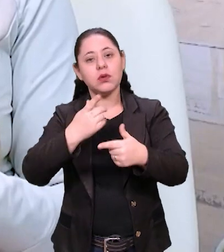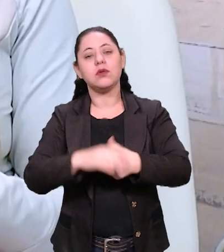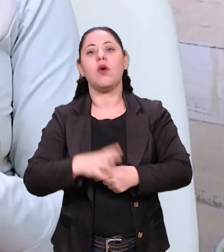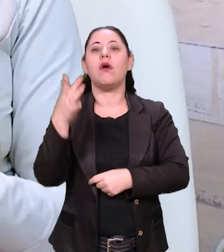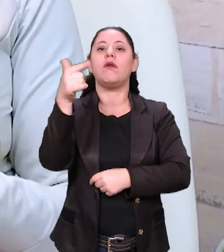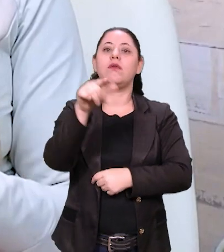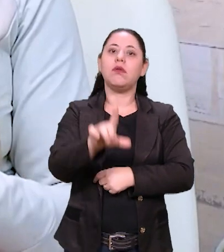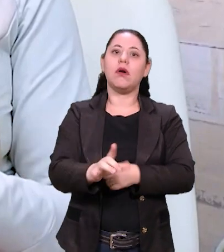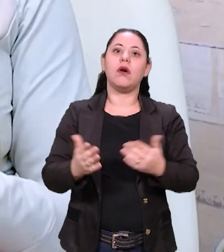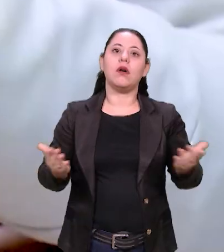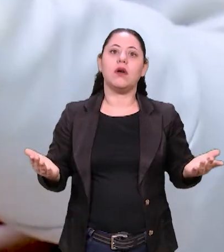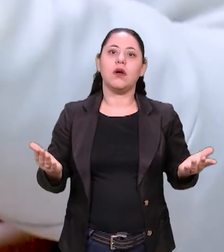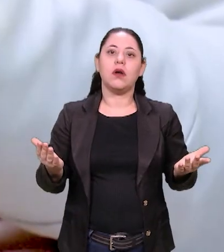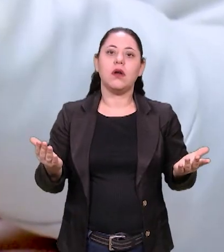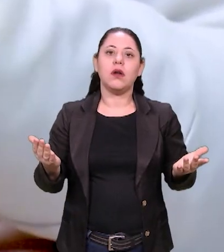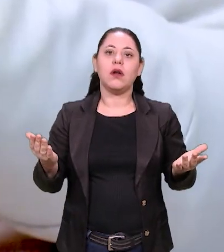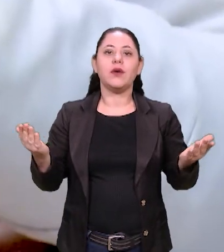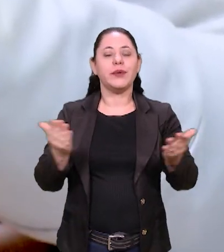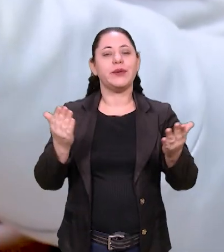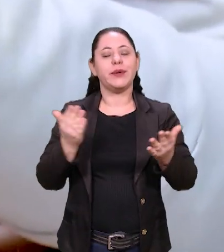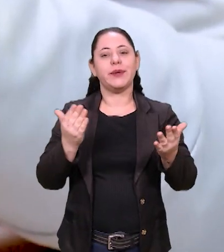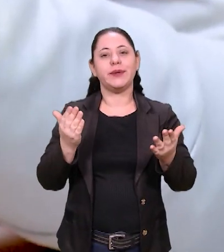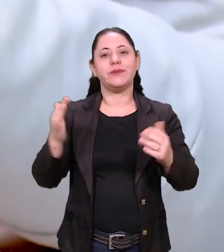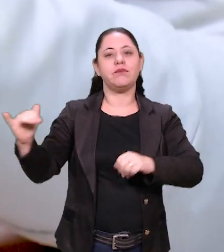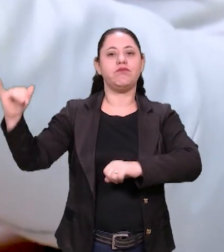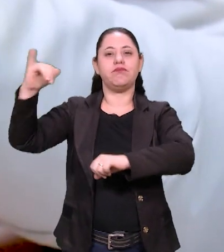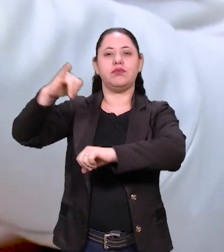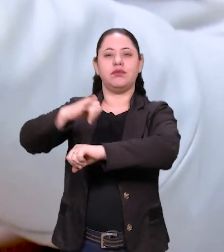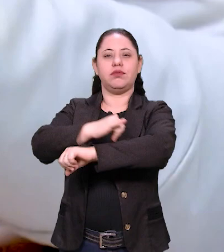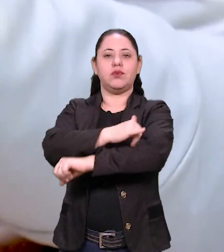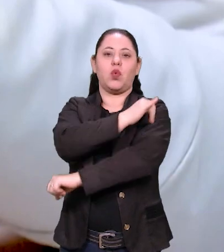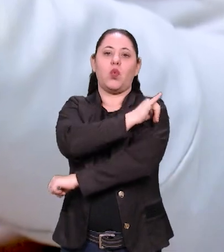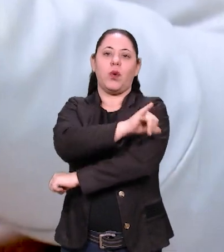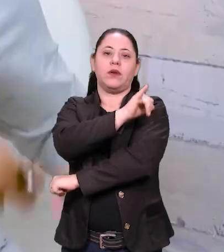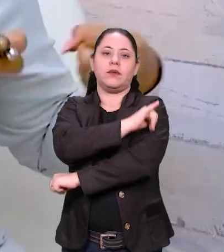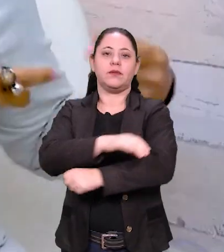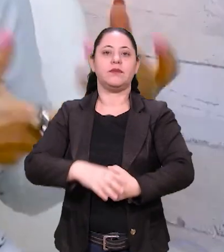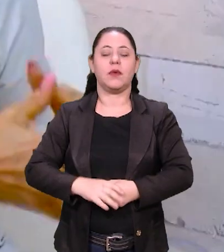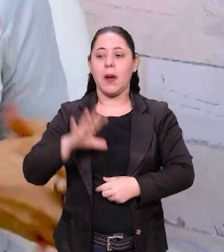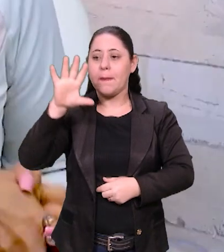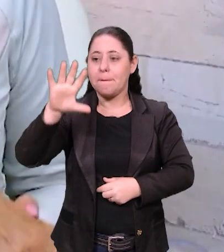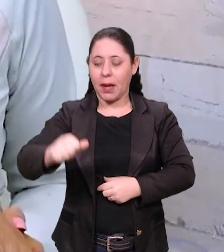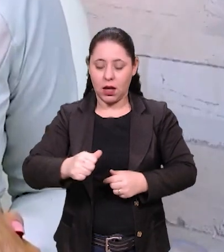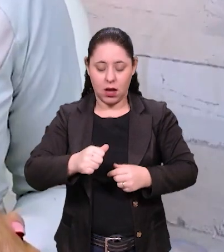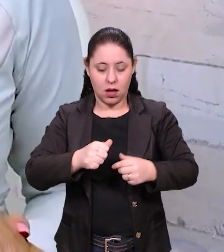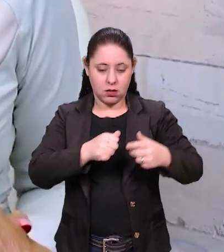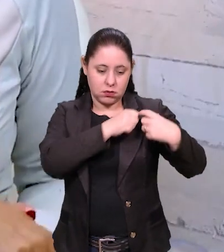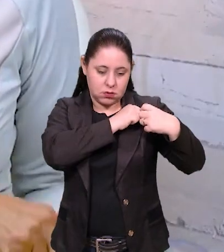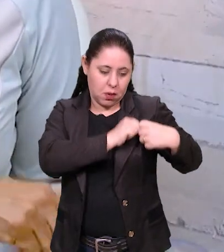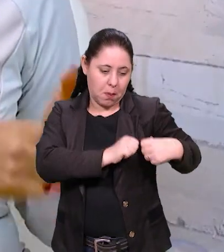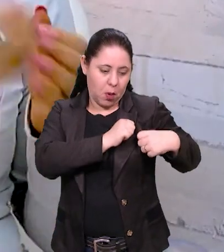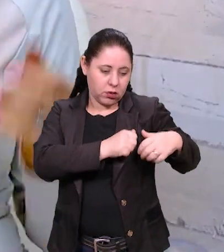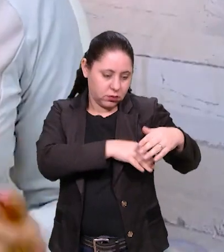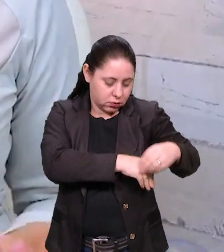a situação se repetiu? Desta vez no aeroporto do Rio de Janeiro. Fui pegar a bolsa para pegar o celular, aí foi